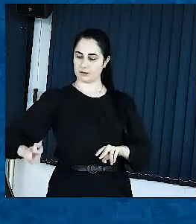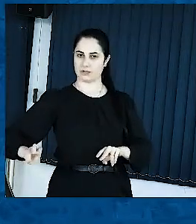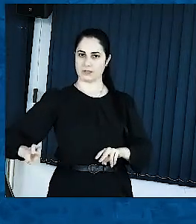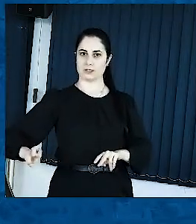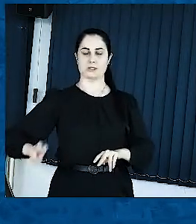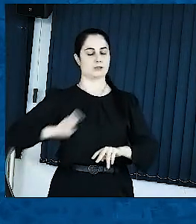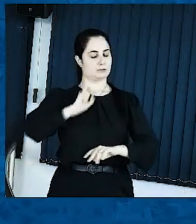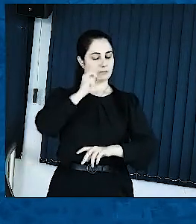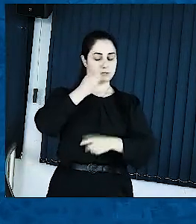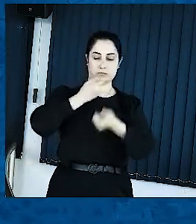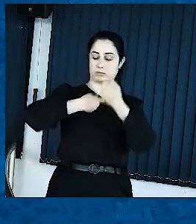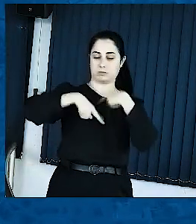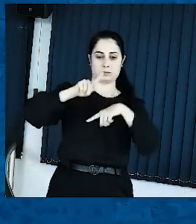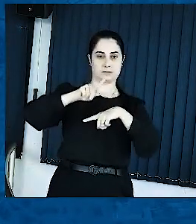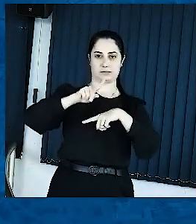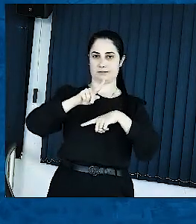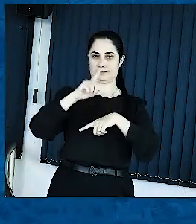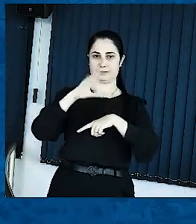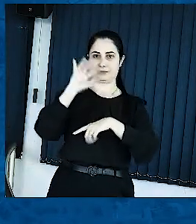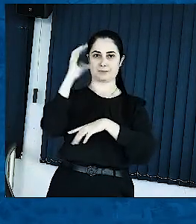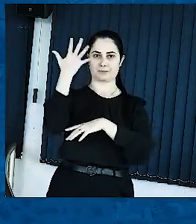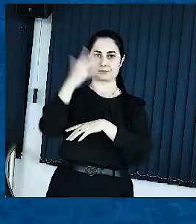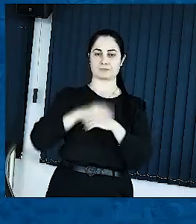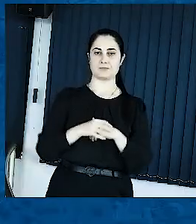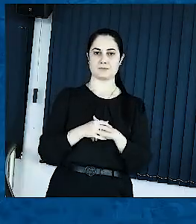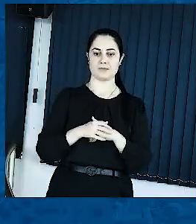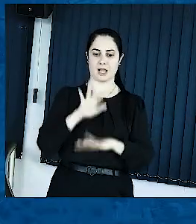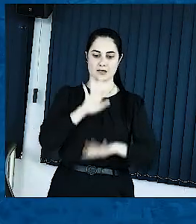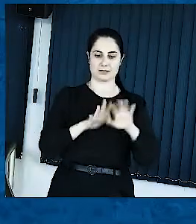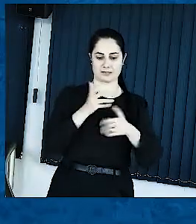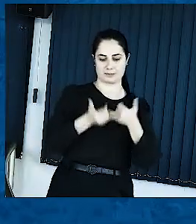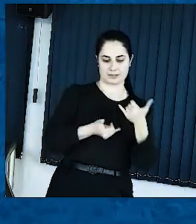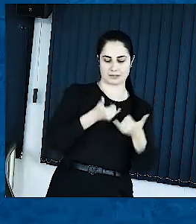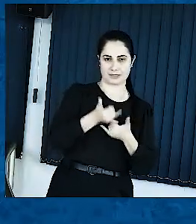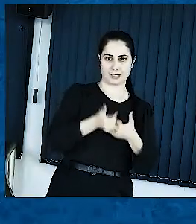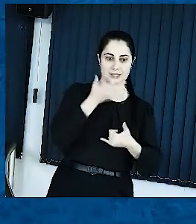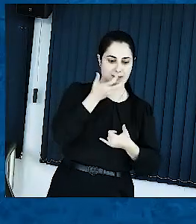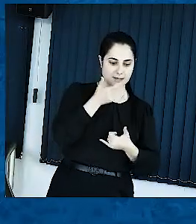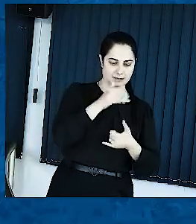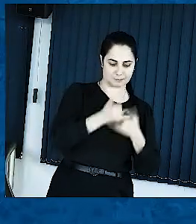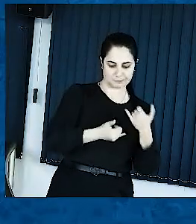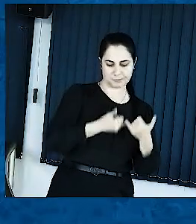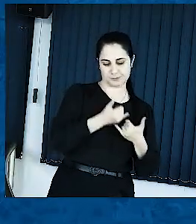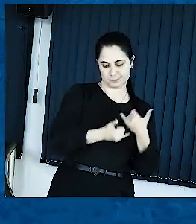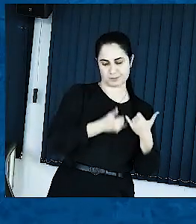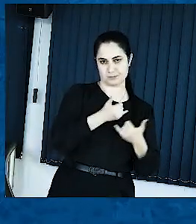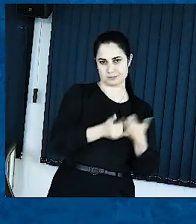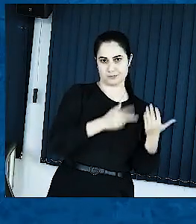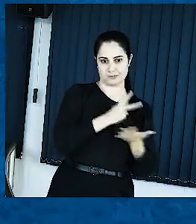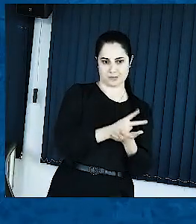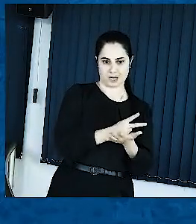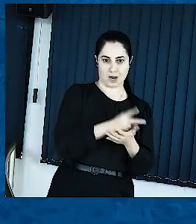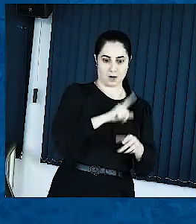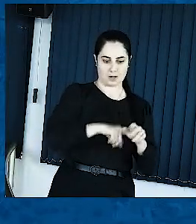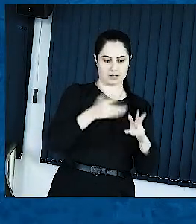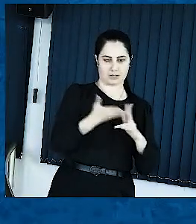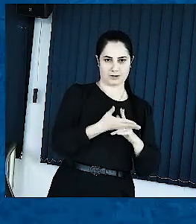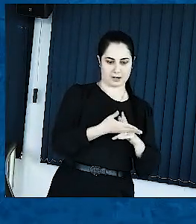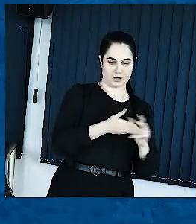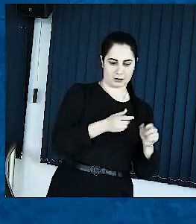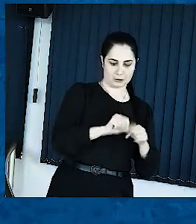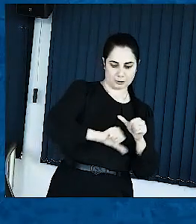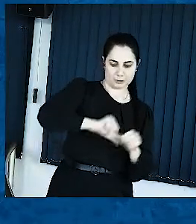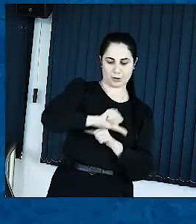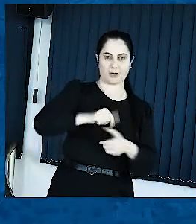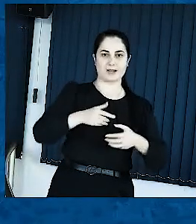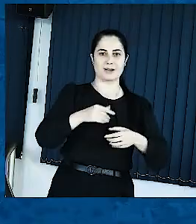cadeirinha, ela entra em crise. Se ela está brincando no brinquedo, que ela gosta de brincar todo dia na hora do recreio, você vai lá e tira e troca, ela